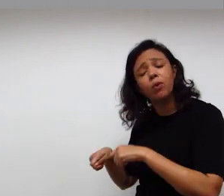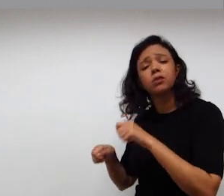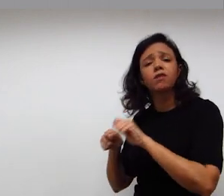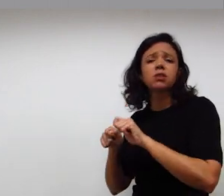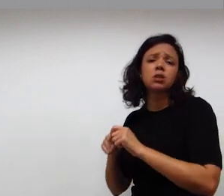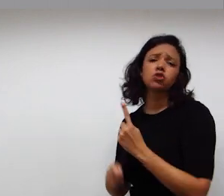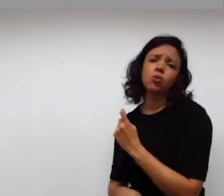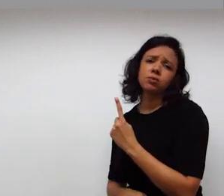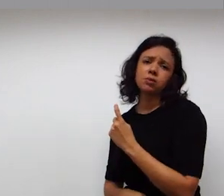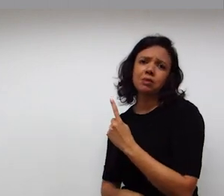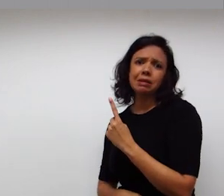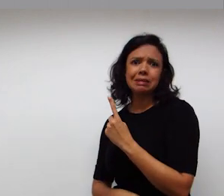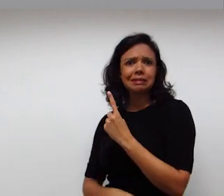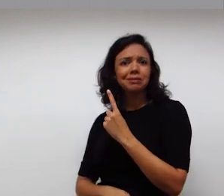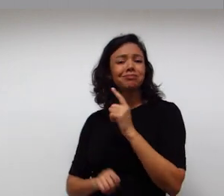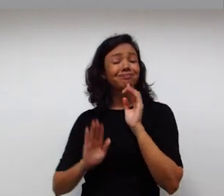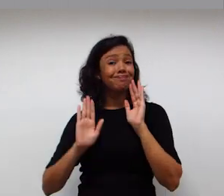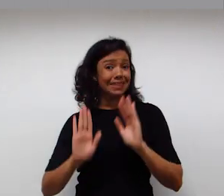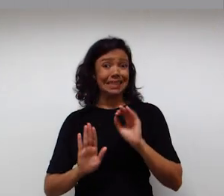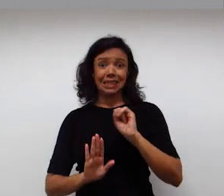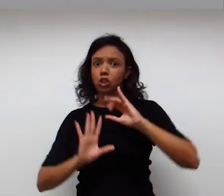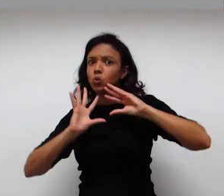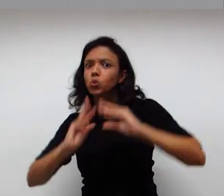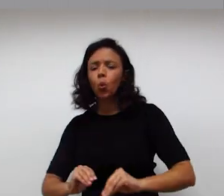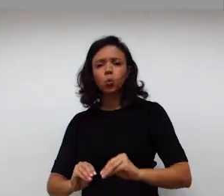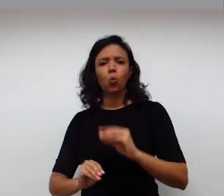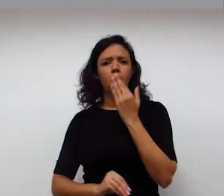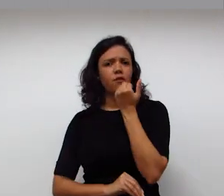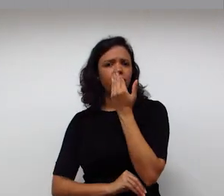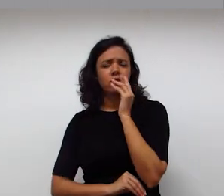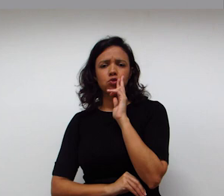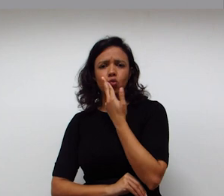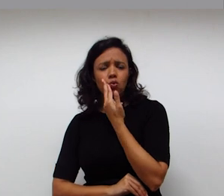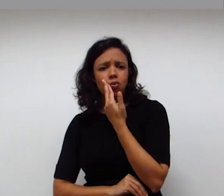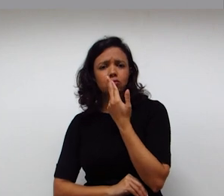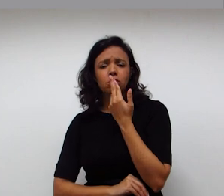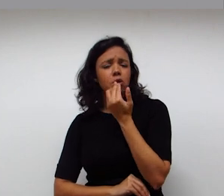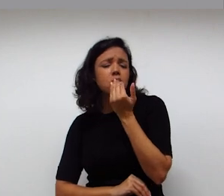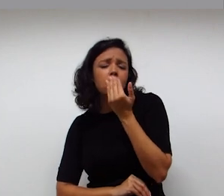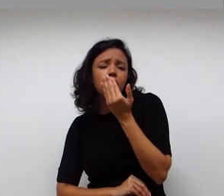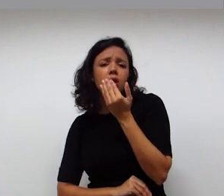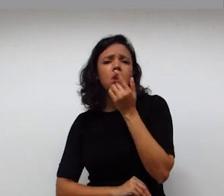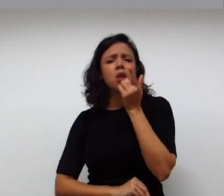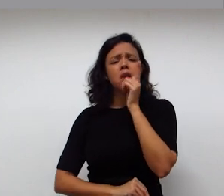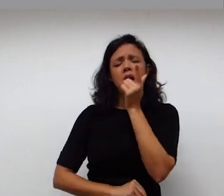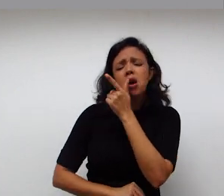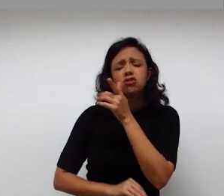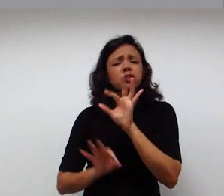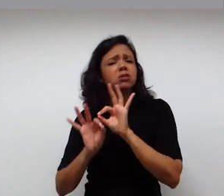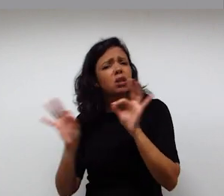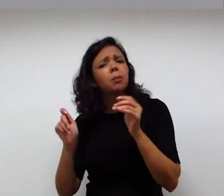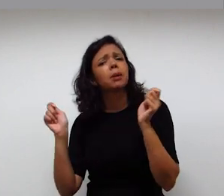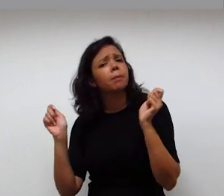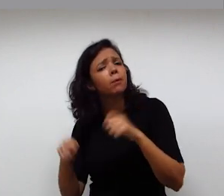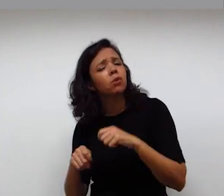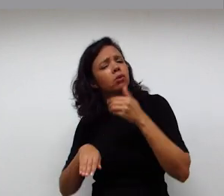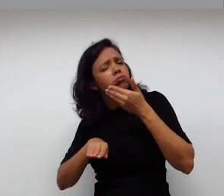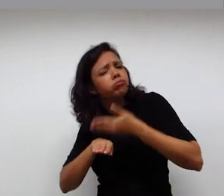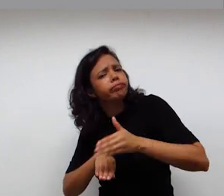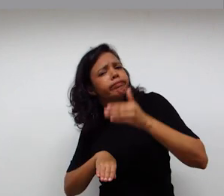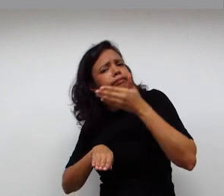possível em todas as refeições, escolher pelo menos aquelas mais simples, como os lanches, para que ela possa ir aos poucos treinando essa